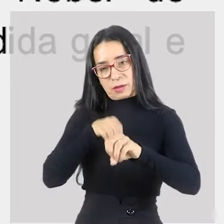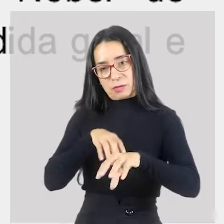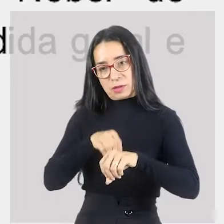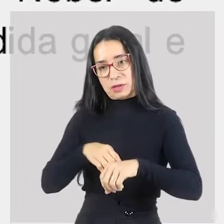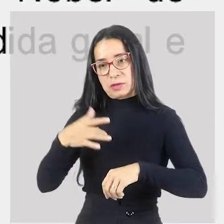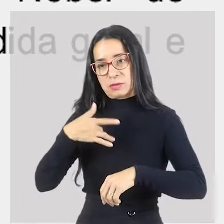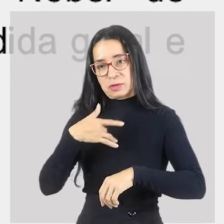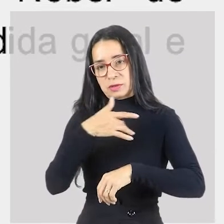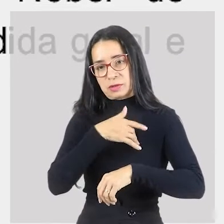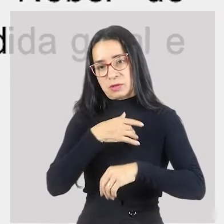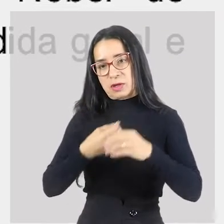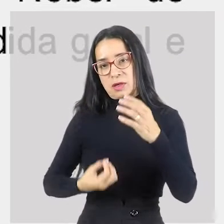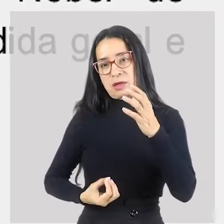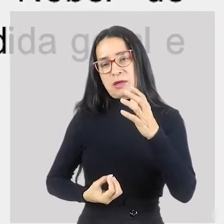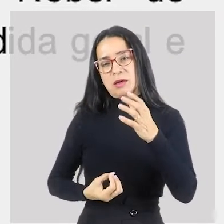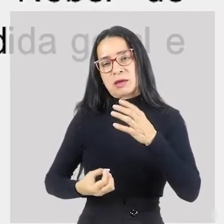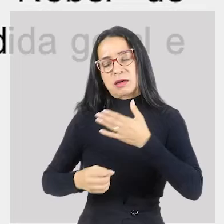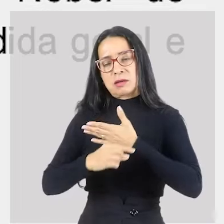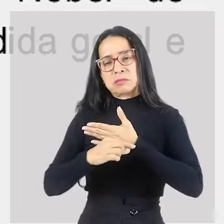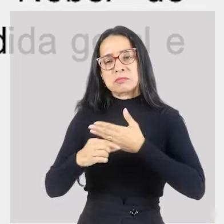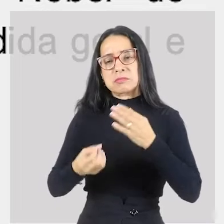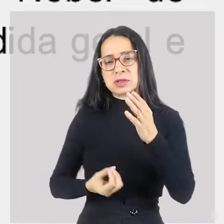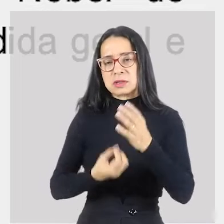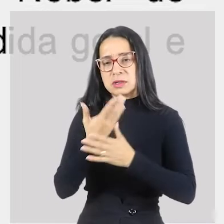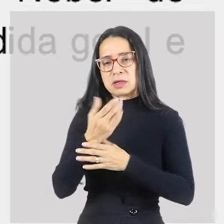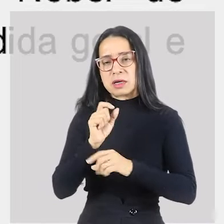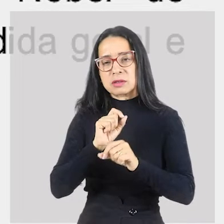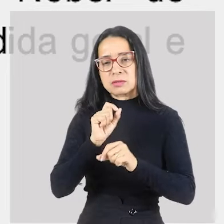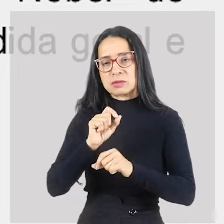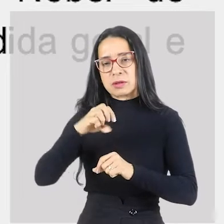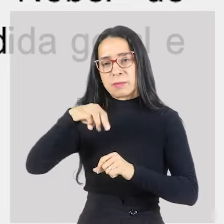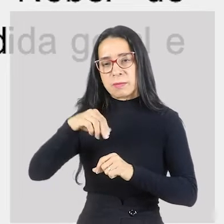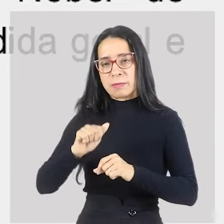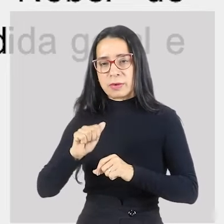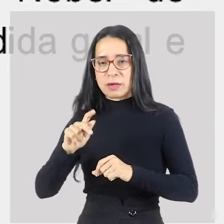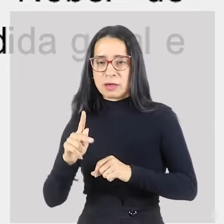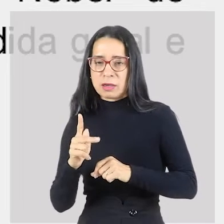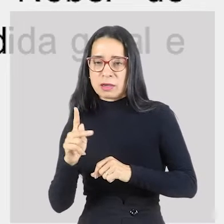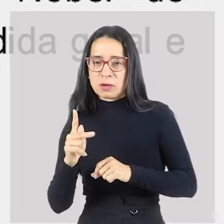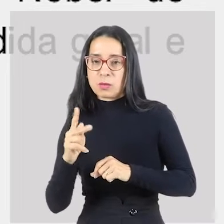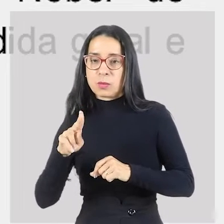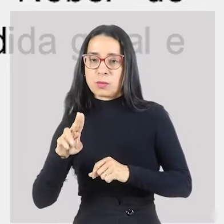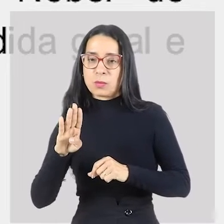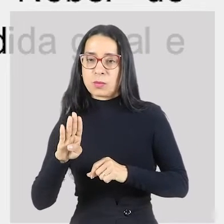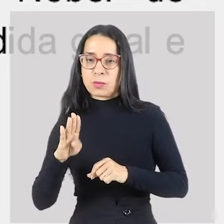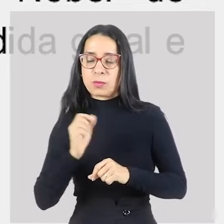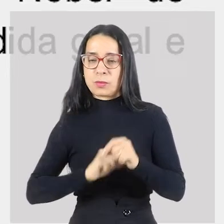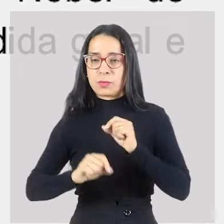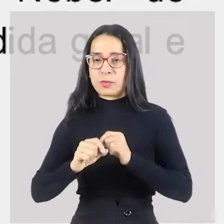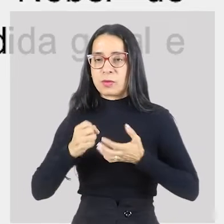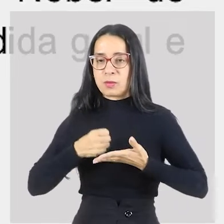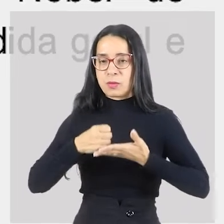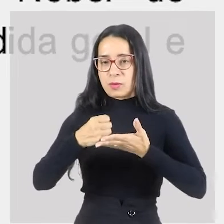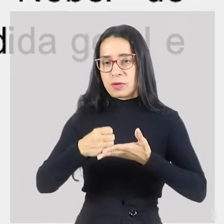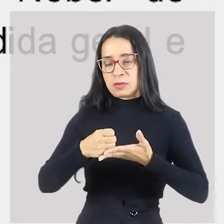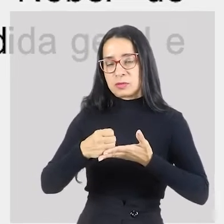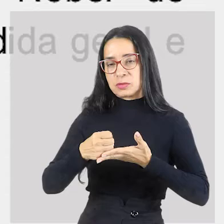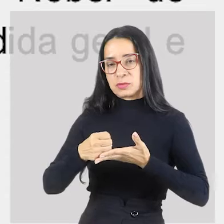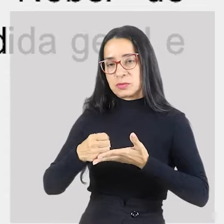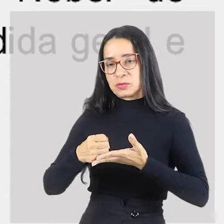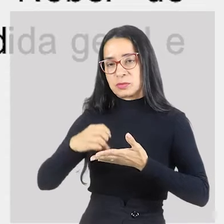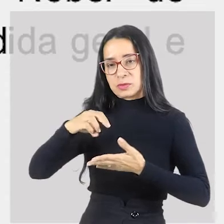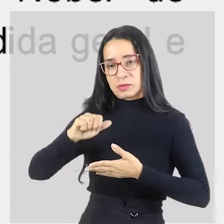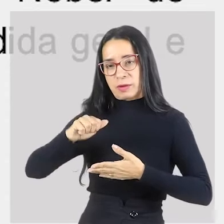Mahbub, com a colaboração do economista indiano Amartya Sen, ganhador do Prêmio Nobel